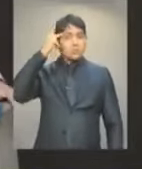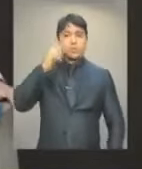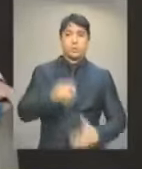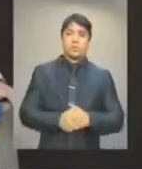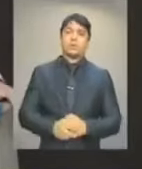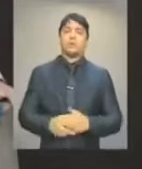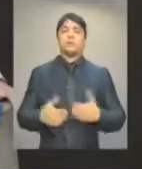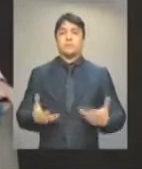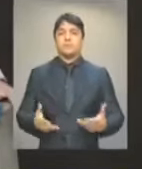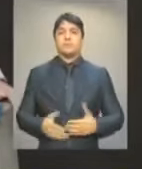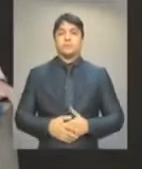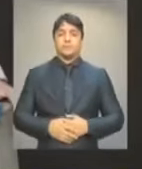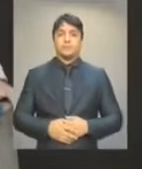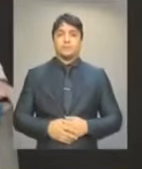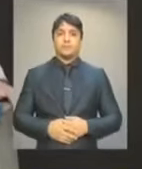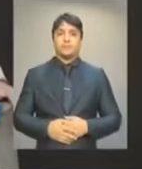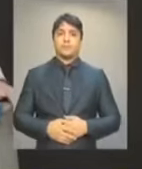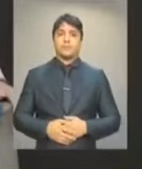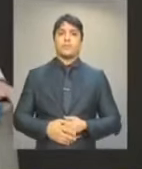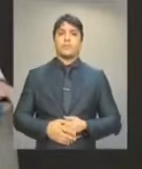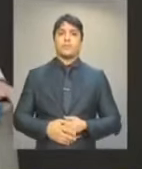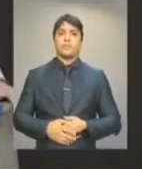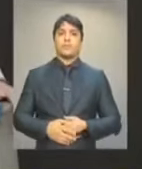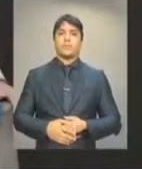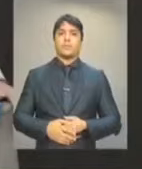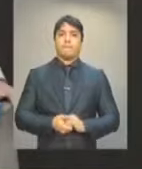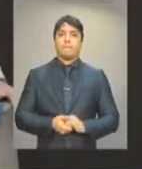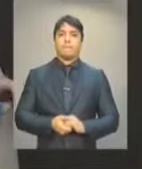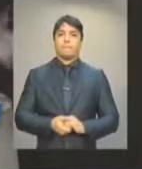esse 1 milhão de cearenses na miséria, que garanta por